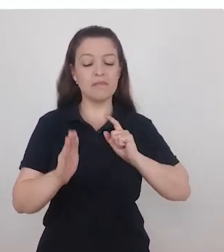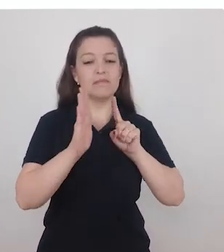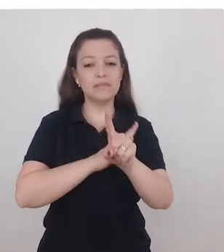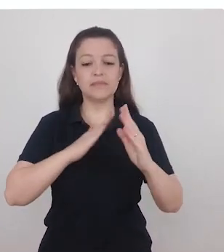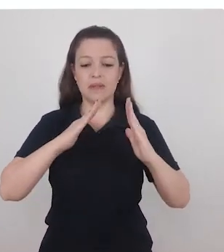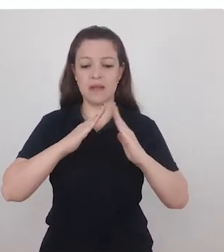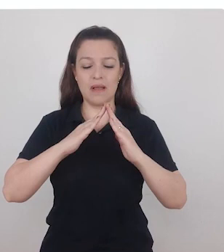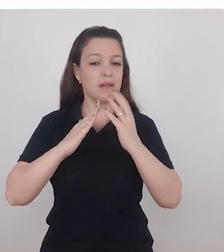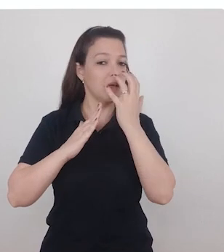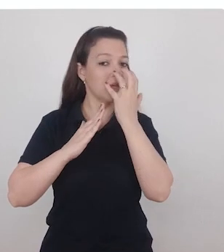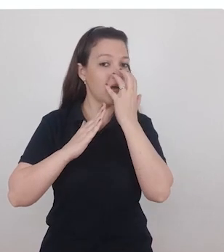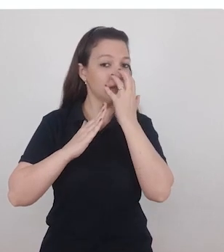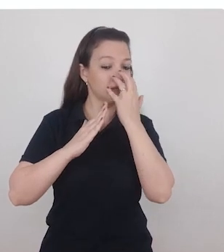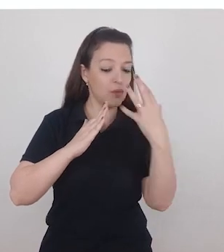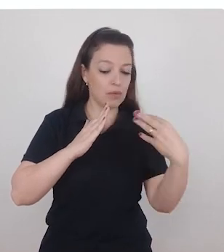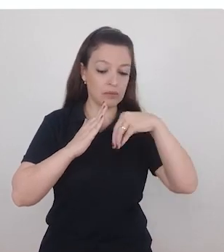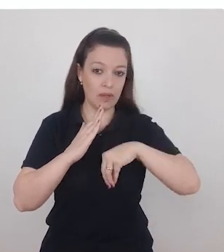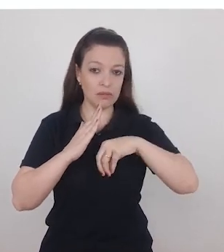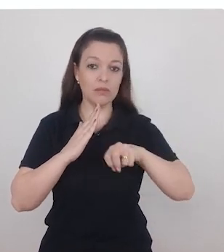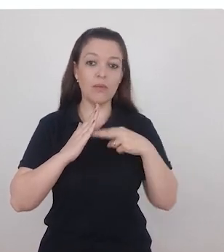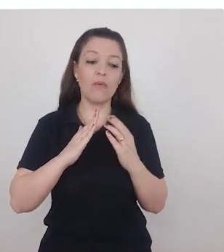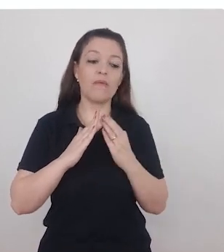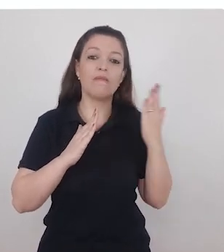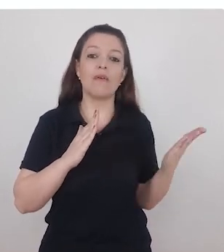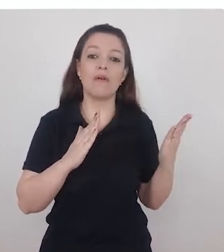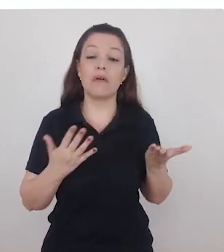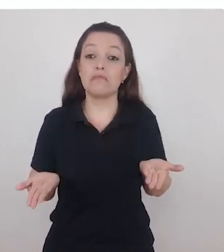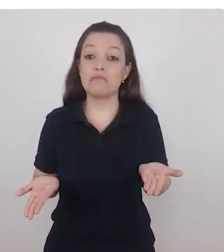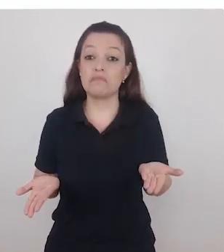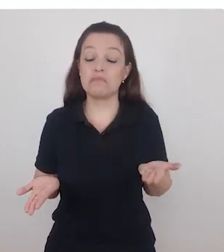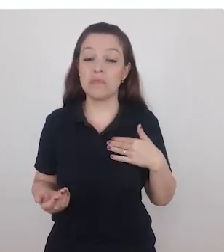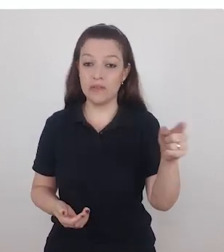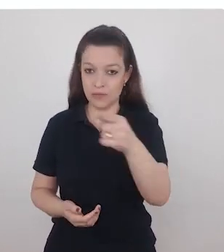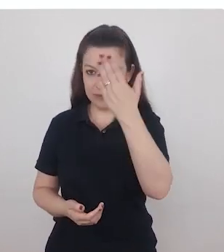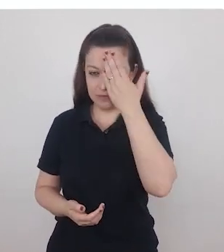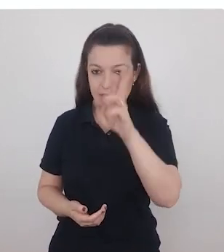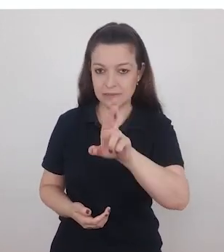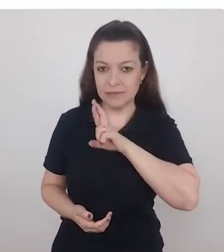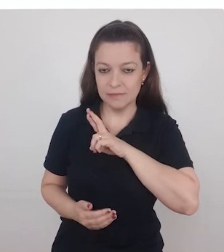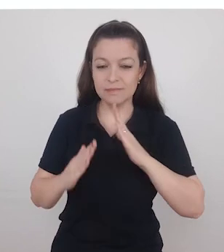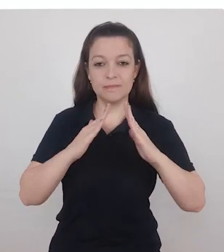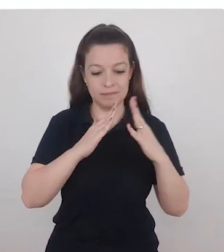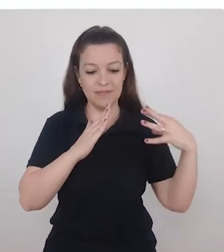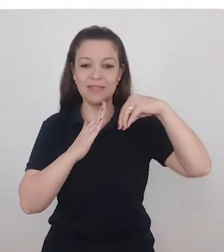está dentro ou fora da casa? E aí, já sabem a resposta?